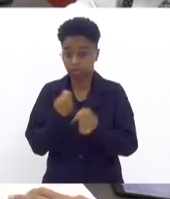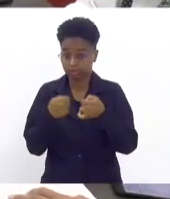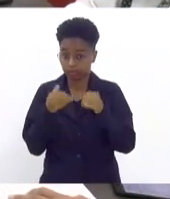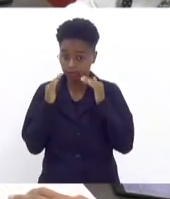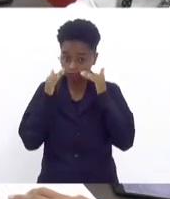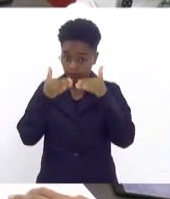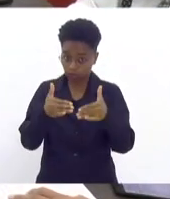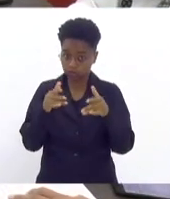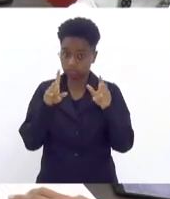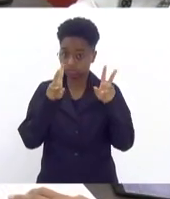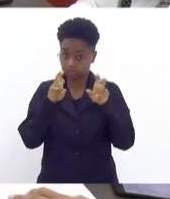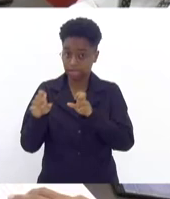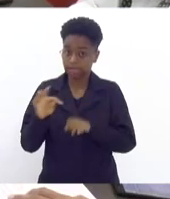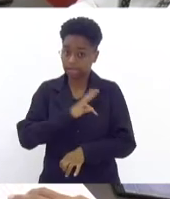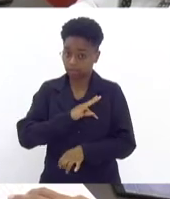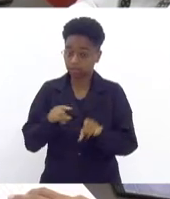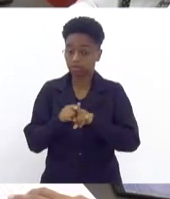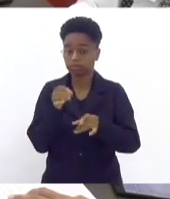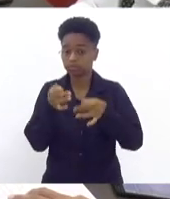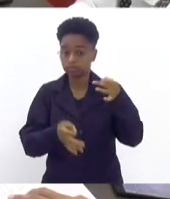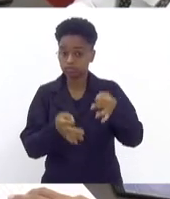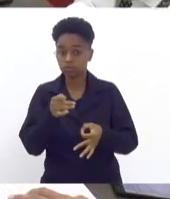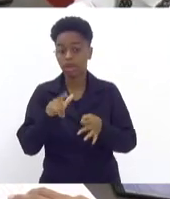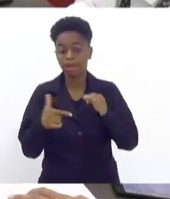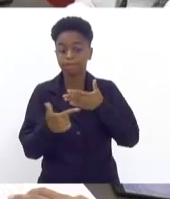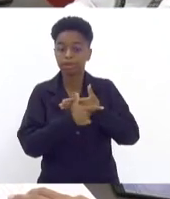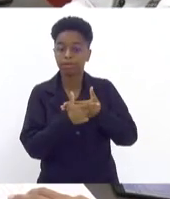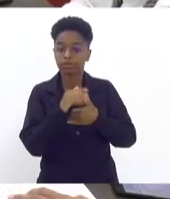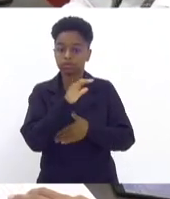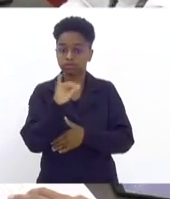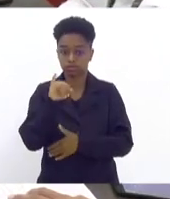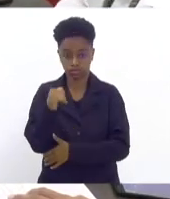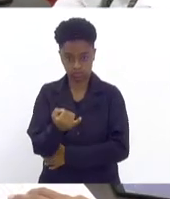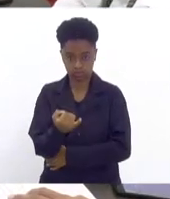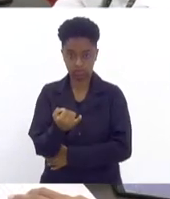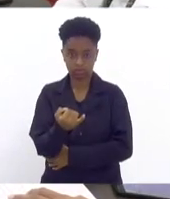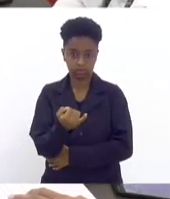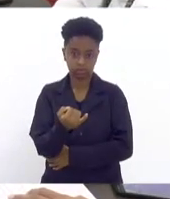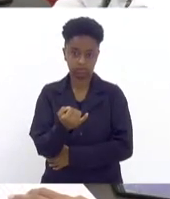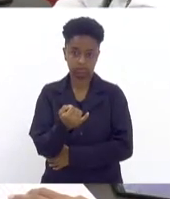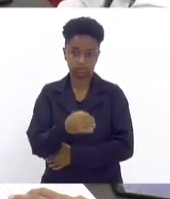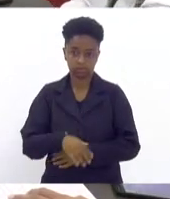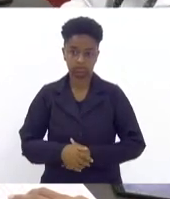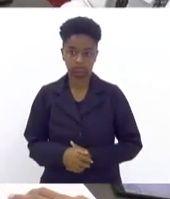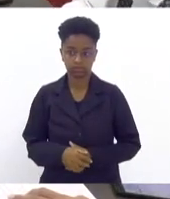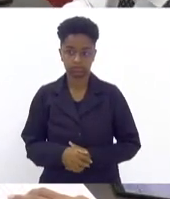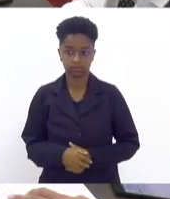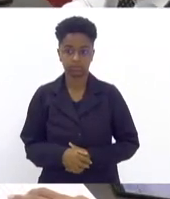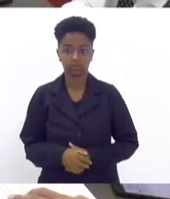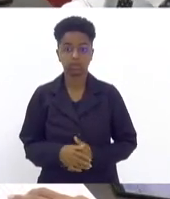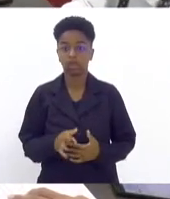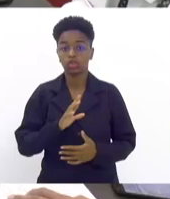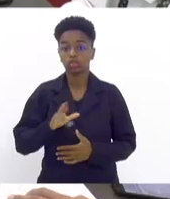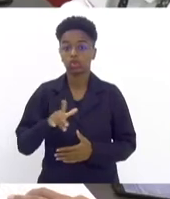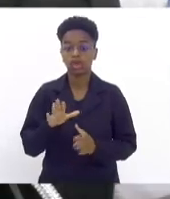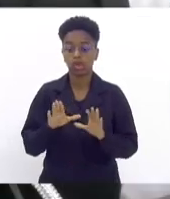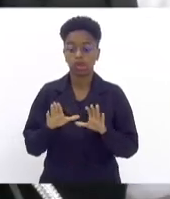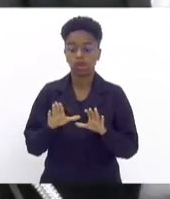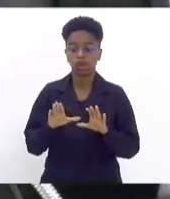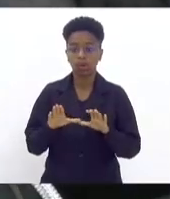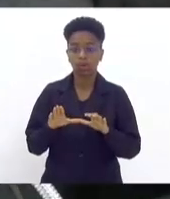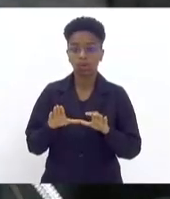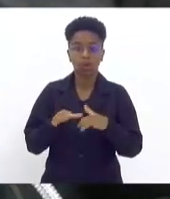questão técnica e jurídica, que é o papel da CCJ. Não é nenhuma questão do Tribunal de Justiça. Não é nenhuma comissão temática. Na verdade,